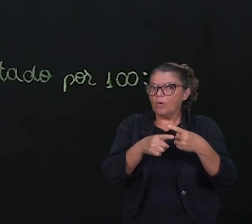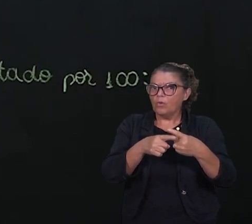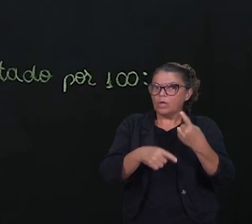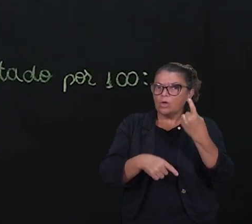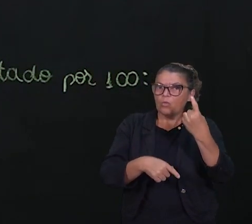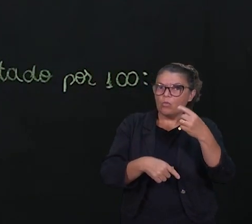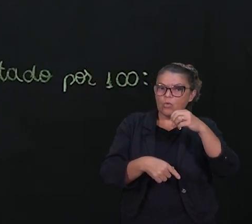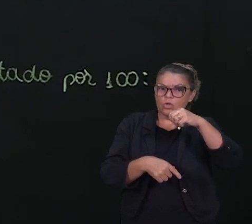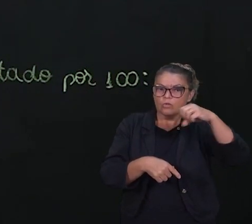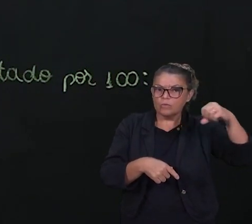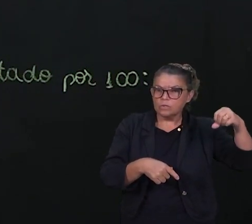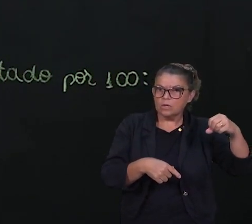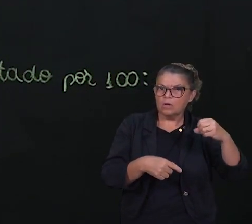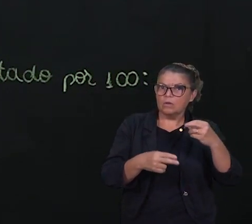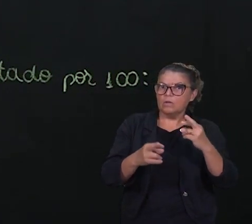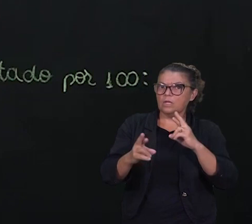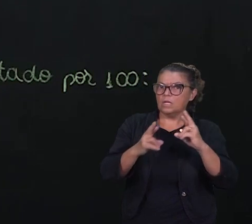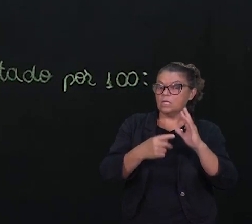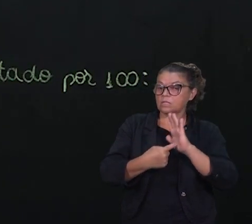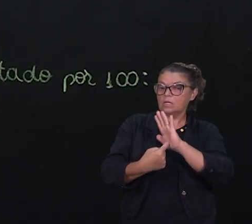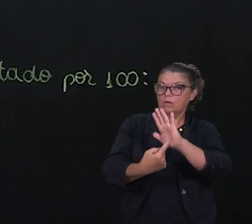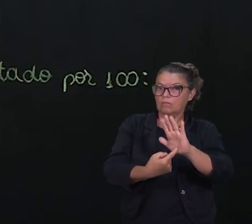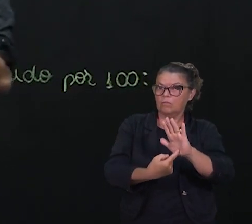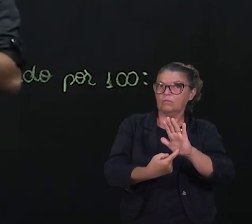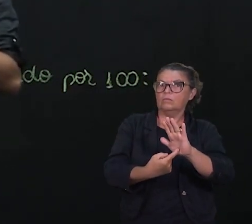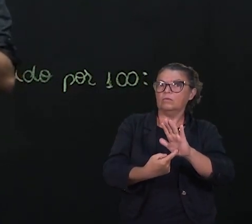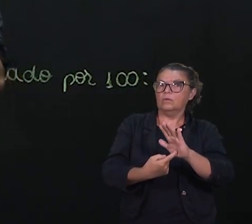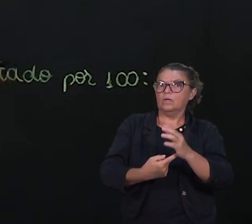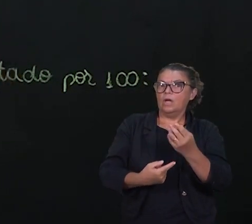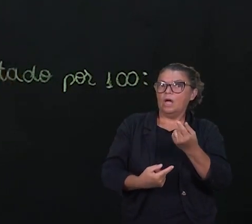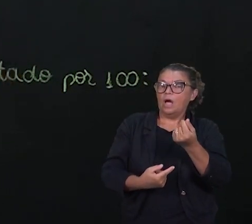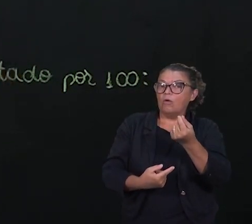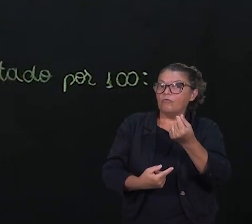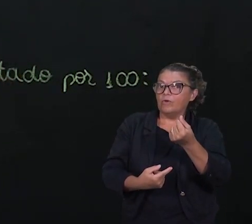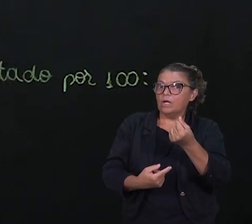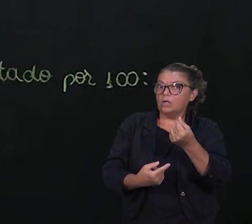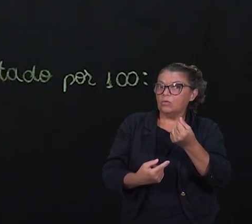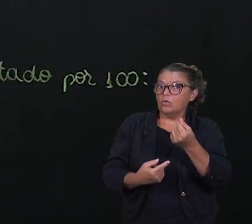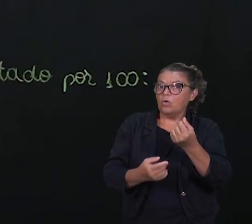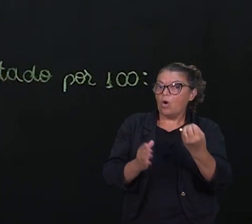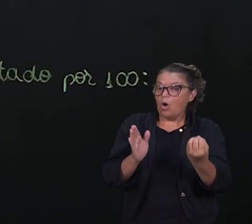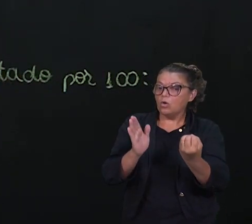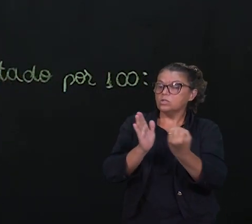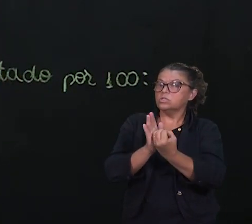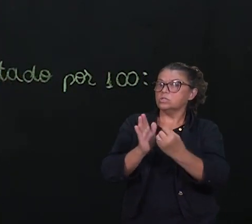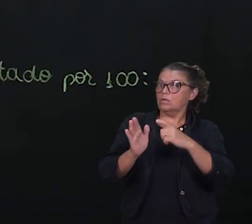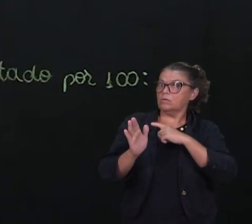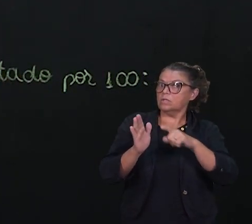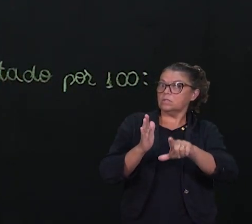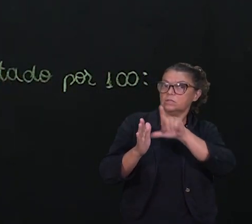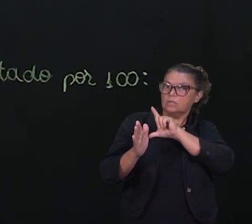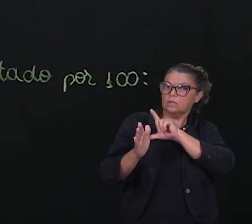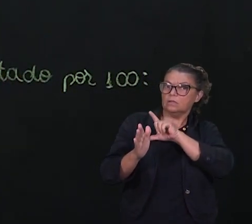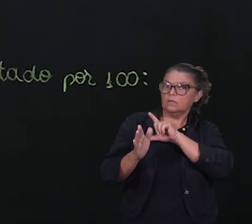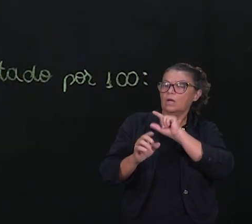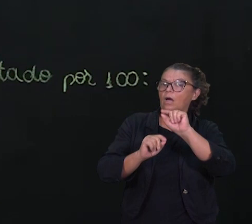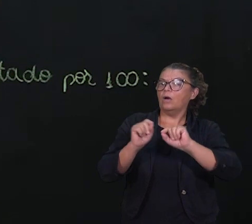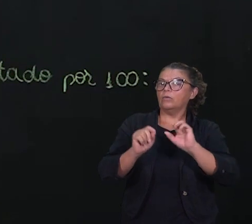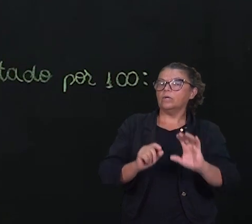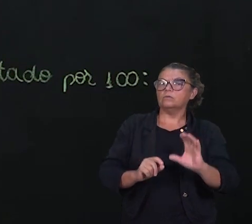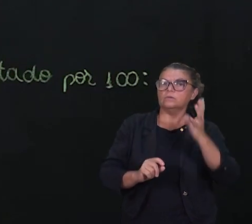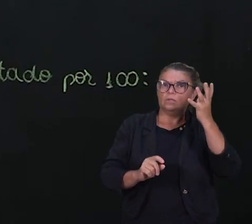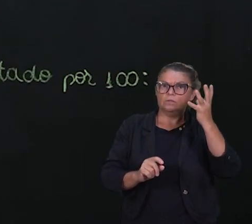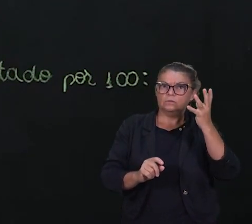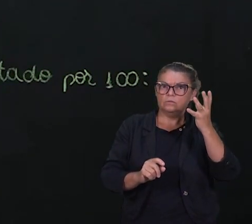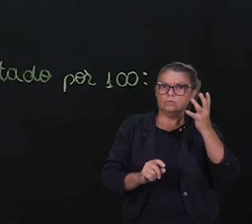Porque 1,99 é em relação, aliás, ao preço original que nós tínhamos. Beleza? E aí o que